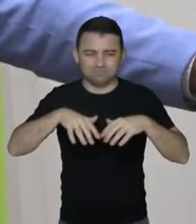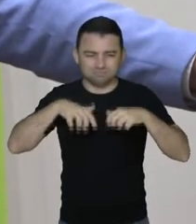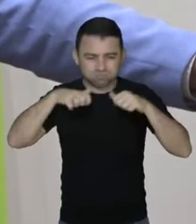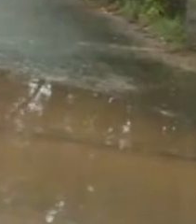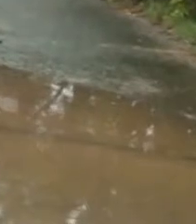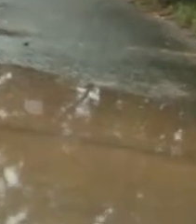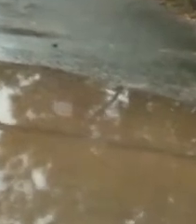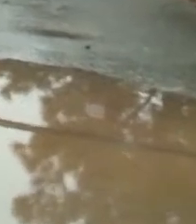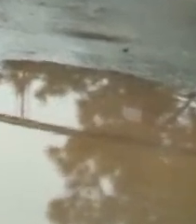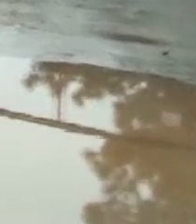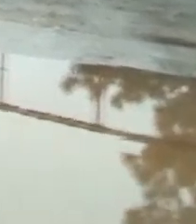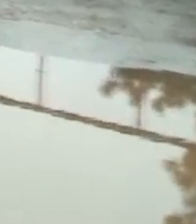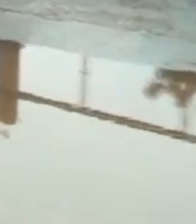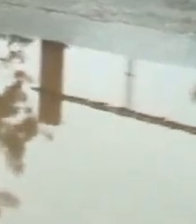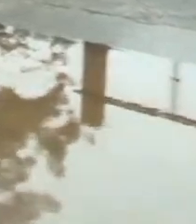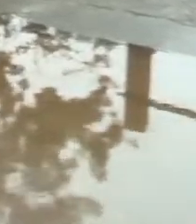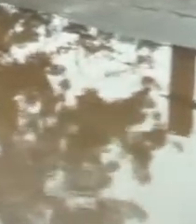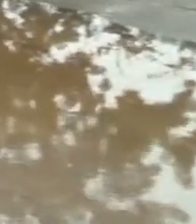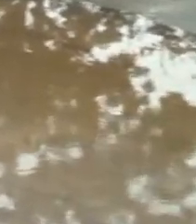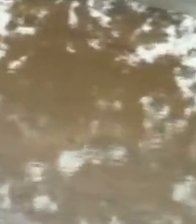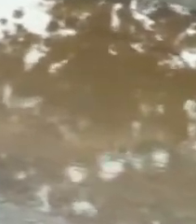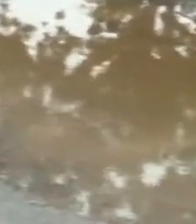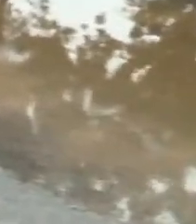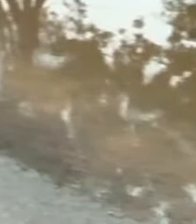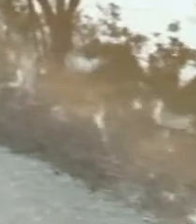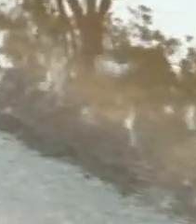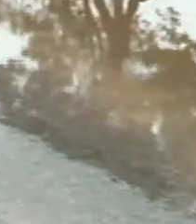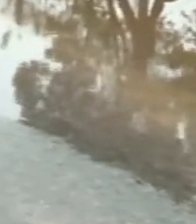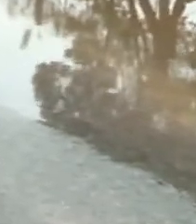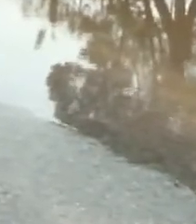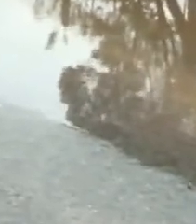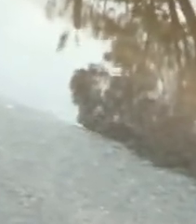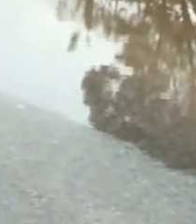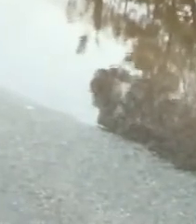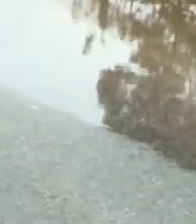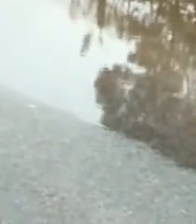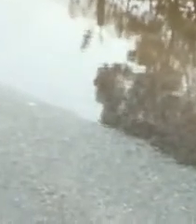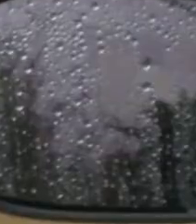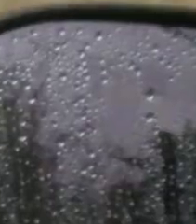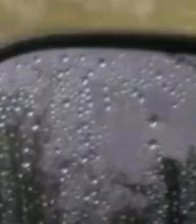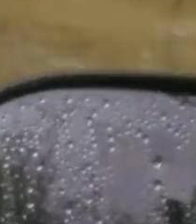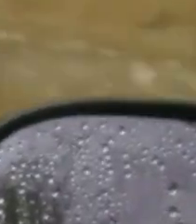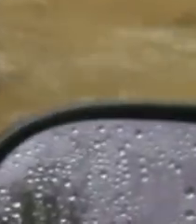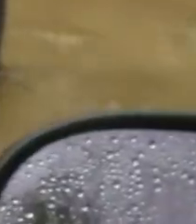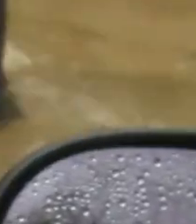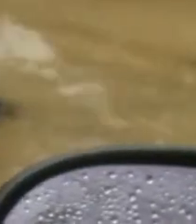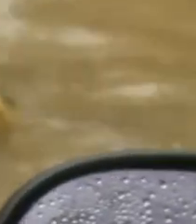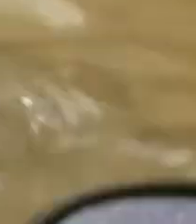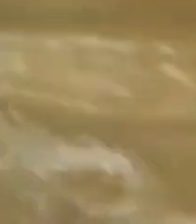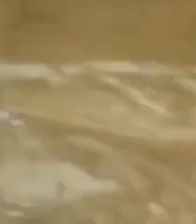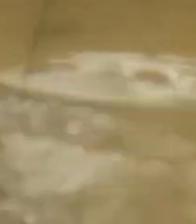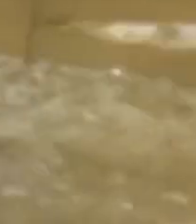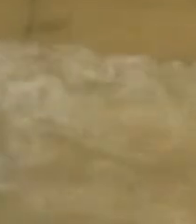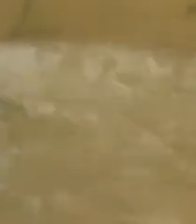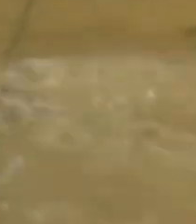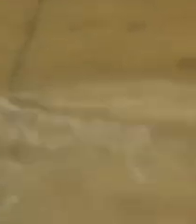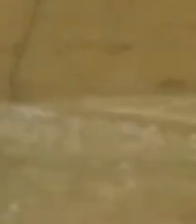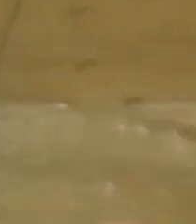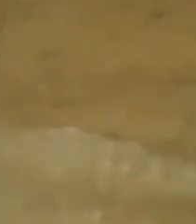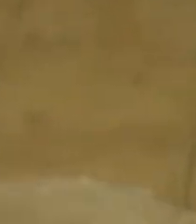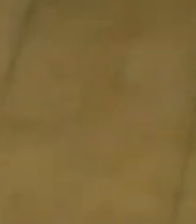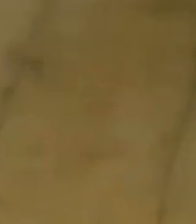do Estado por conta do excesso de chuvas da última semana Ao todo são 16 municípios que decretaram a situação de emergência